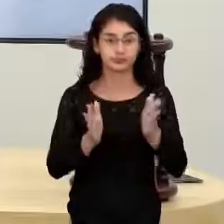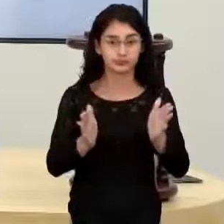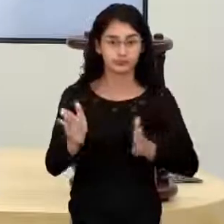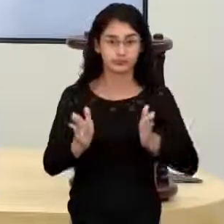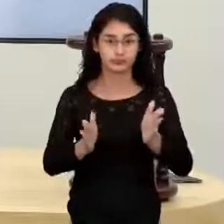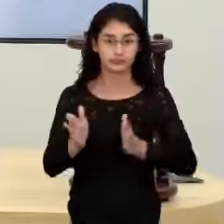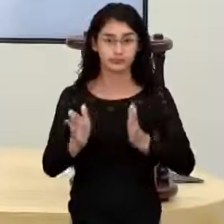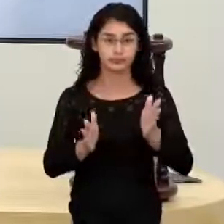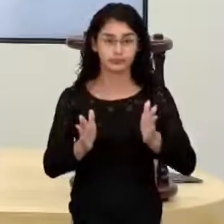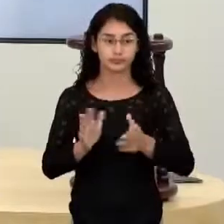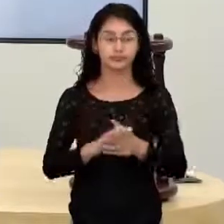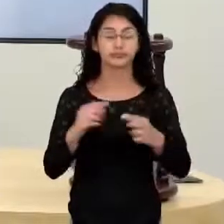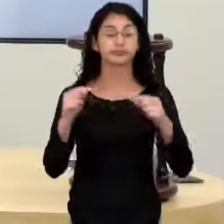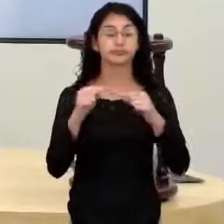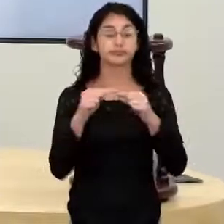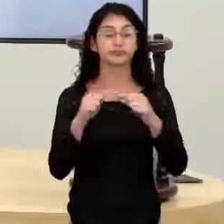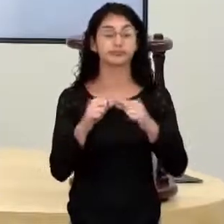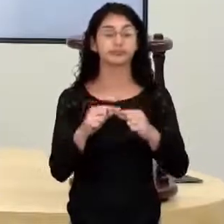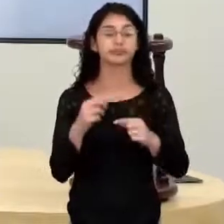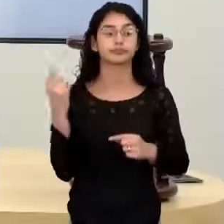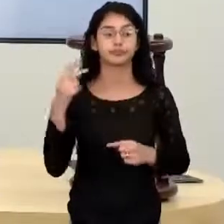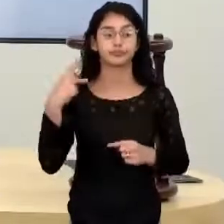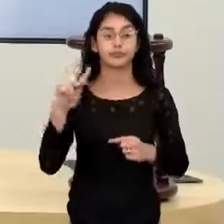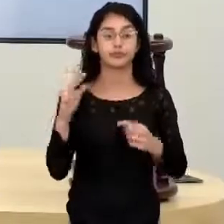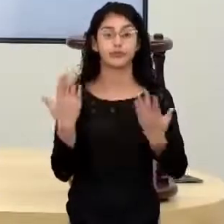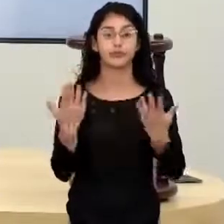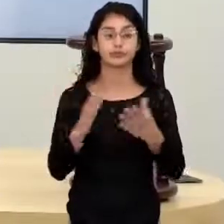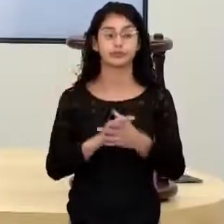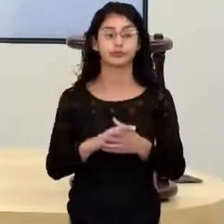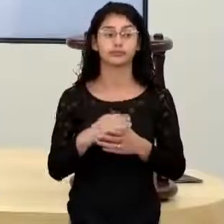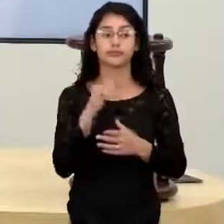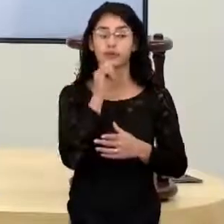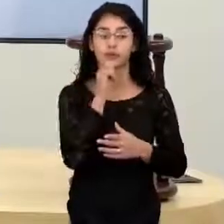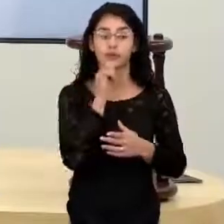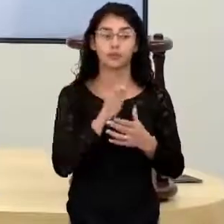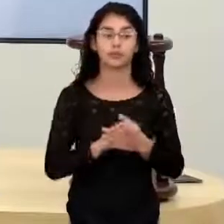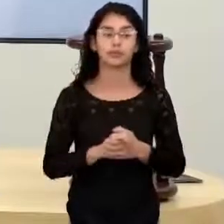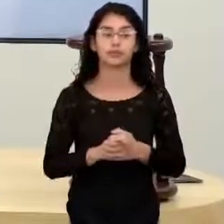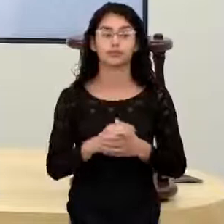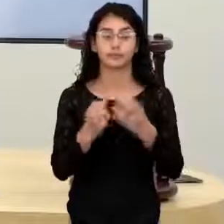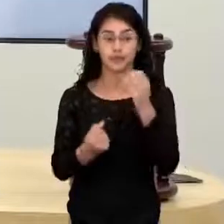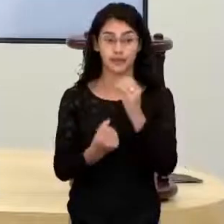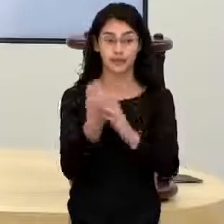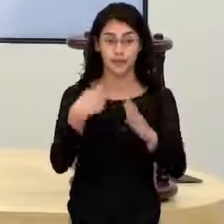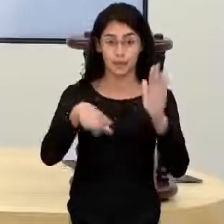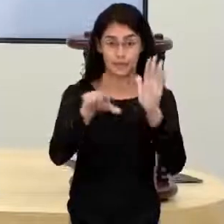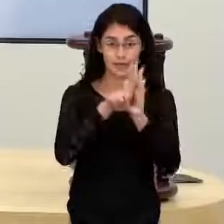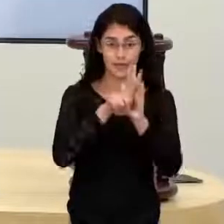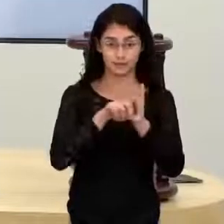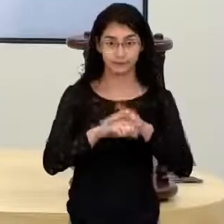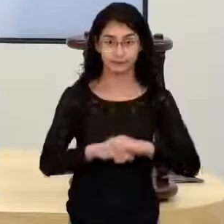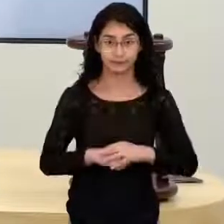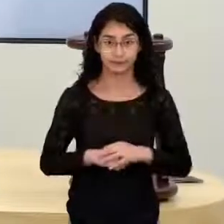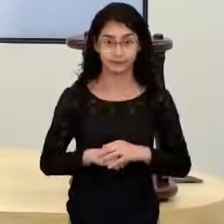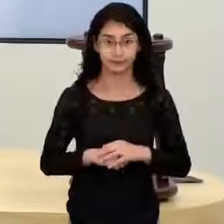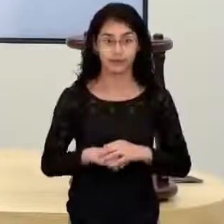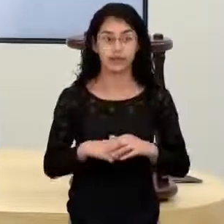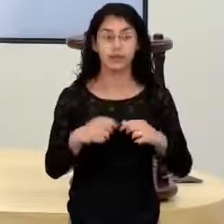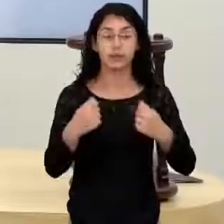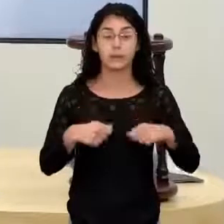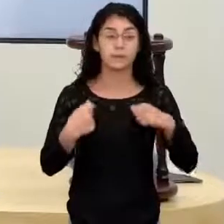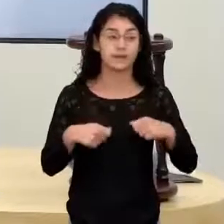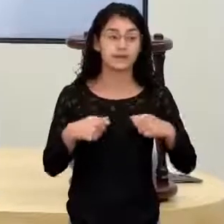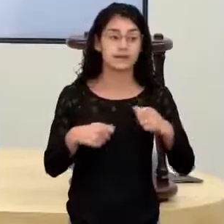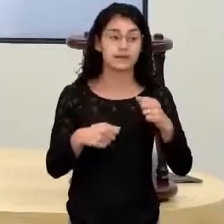É um poder que ele tem. O que é uma medida provisória? Ele vai criar uma lei, e essa lei não precisa passar